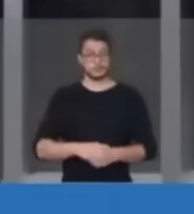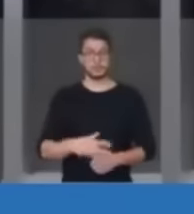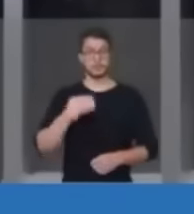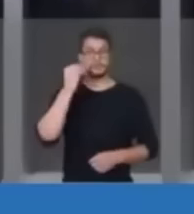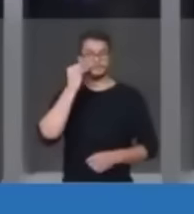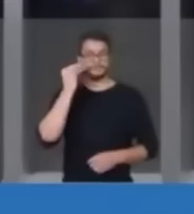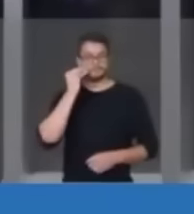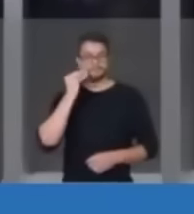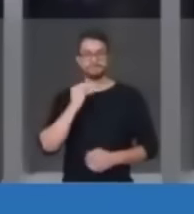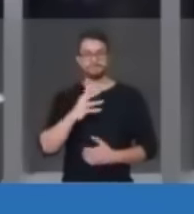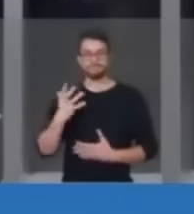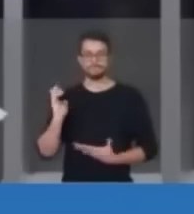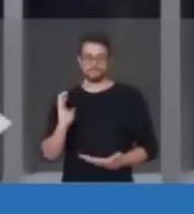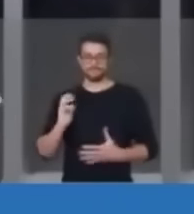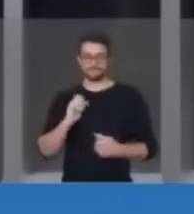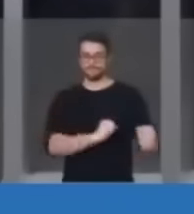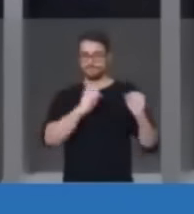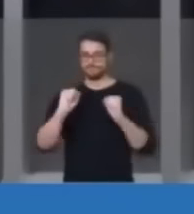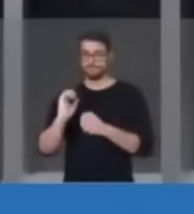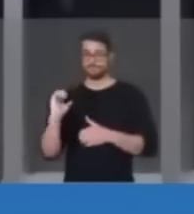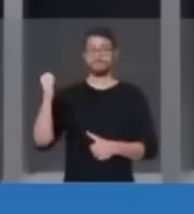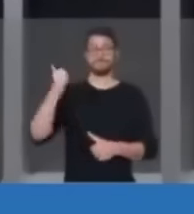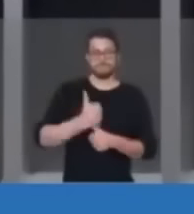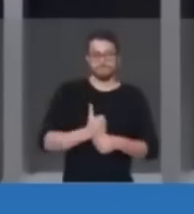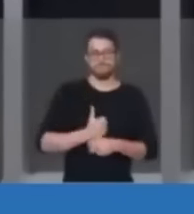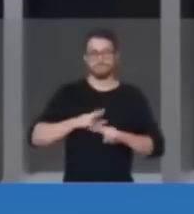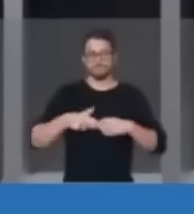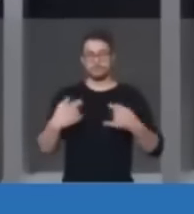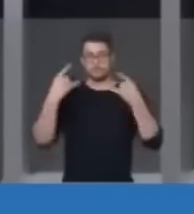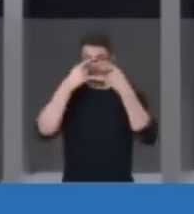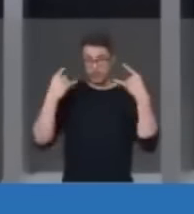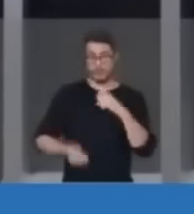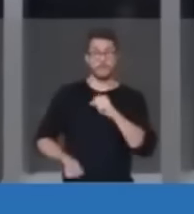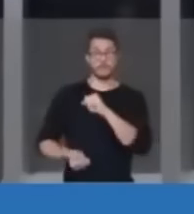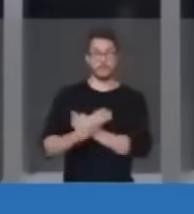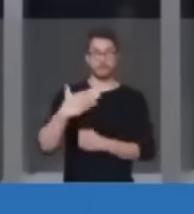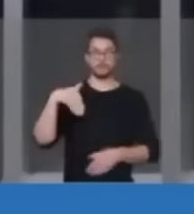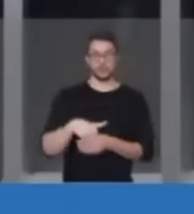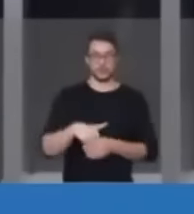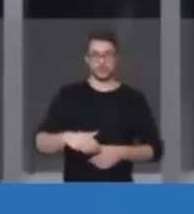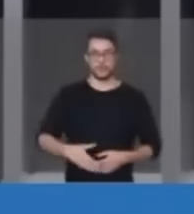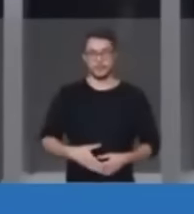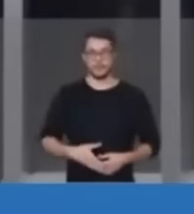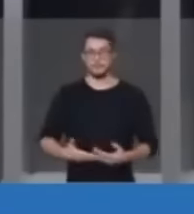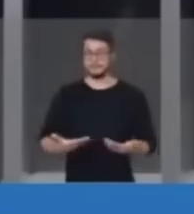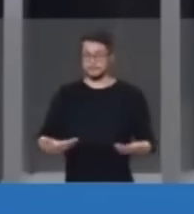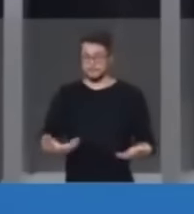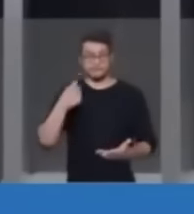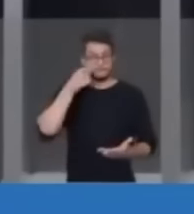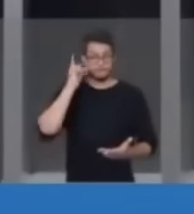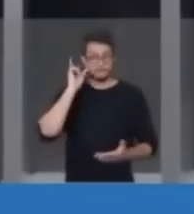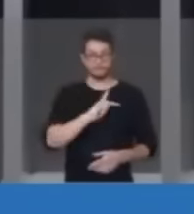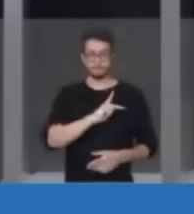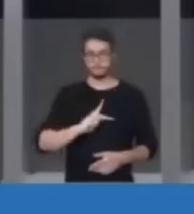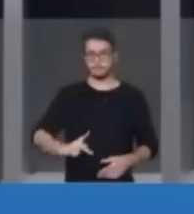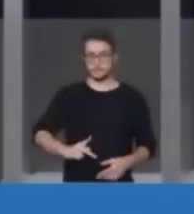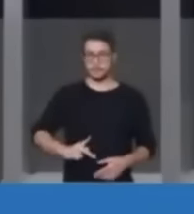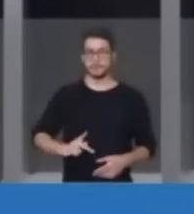fraude eleitoral e hoje o Presidente Artur Lira retirou de pauta da comissão de conção e justiça o